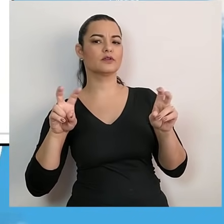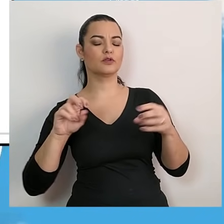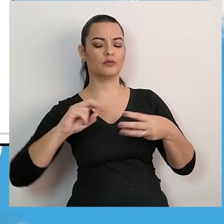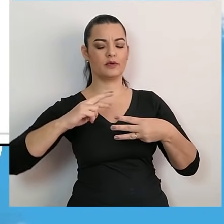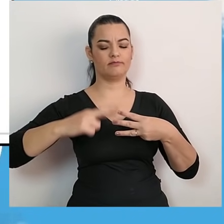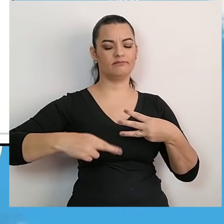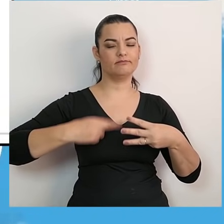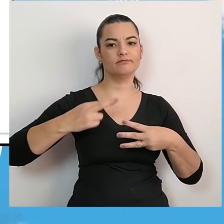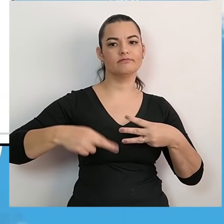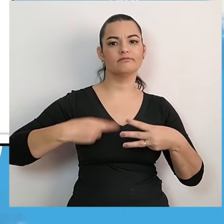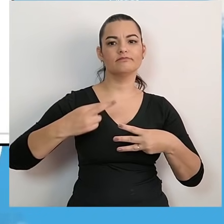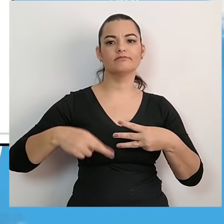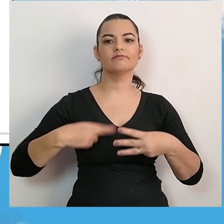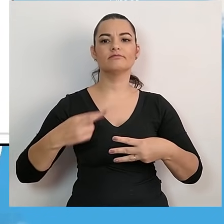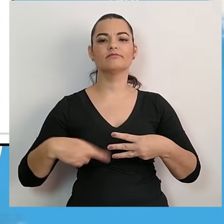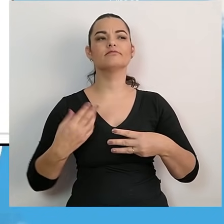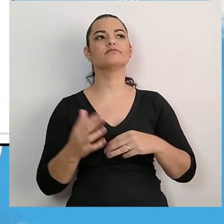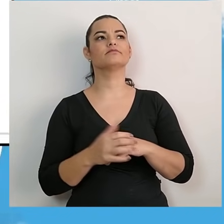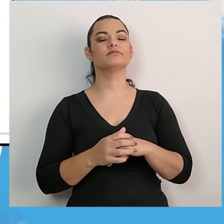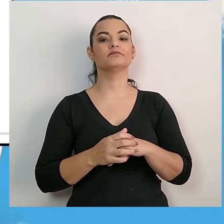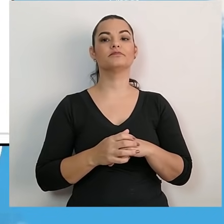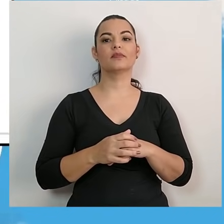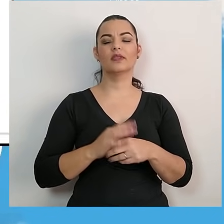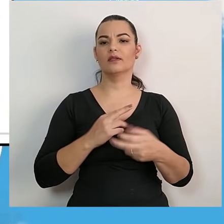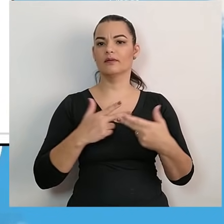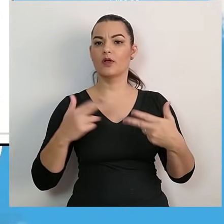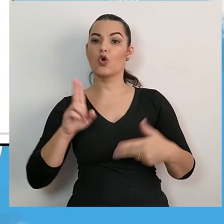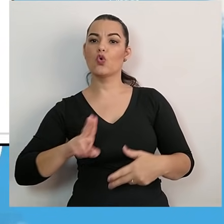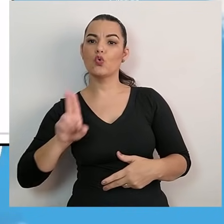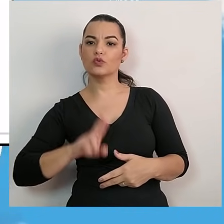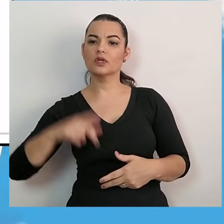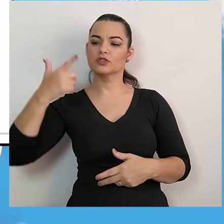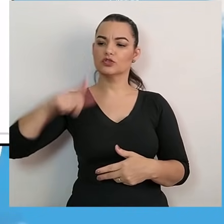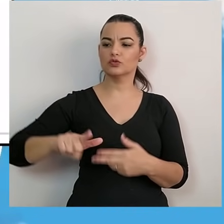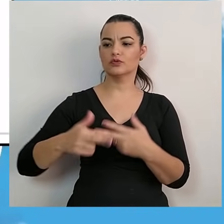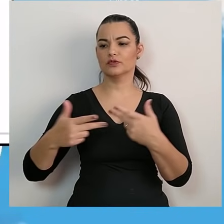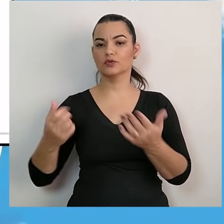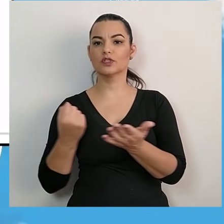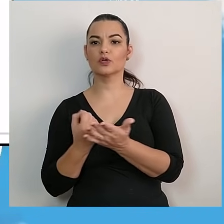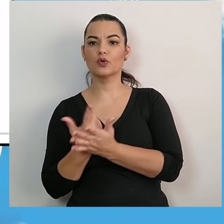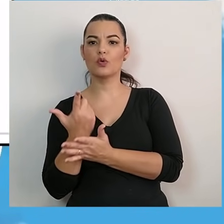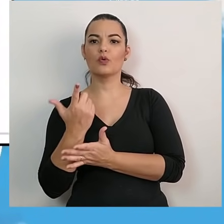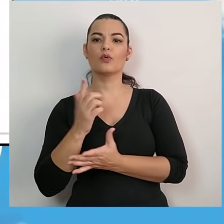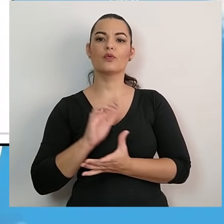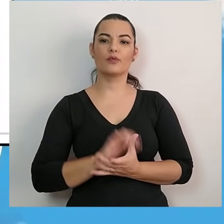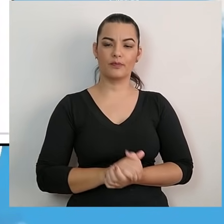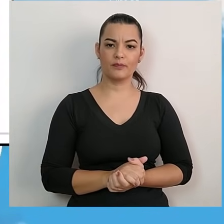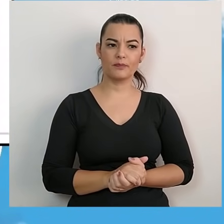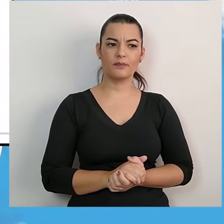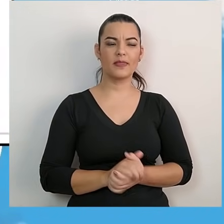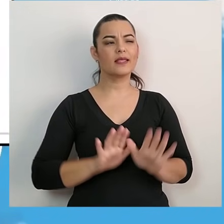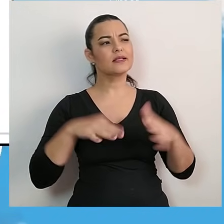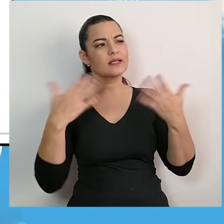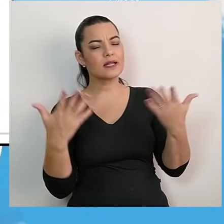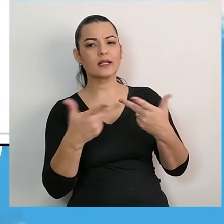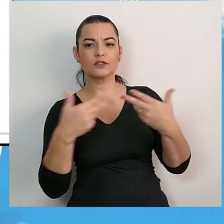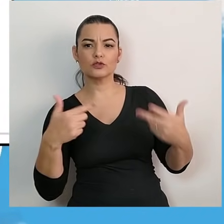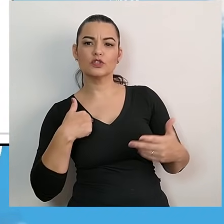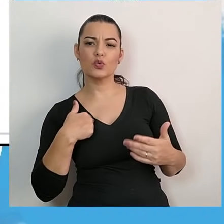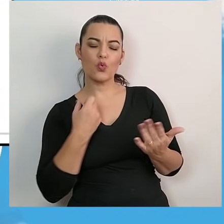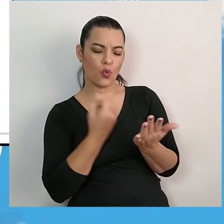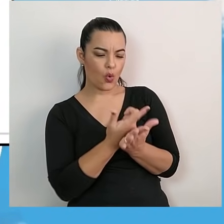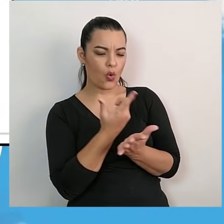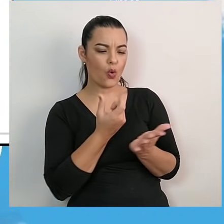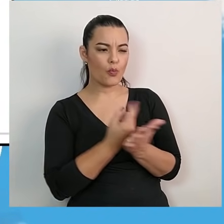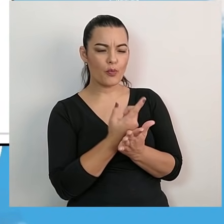em reciclagem, em refletir sobre as nossas atitudes, Será que tudo aquilo que nós compramos nós realmente